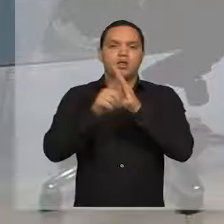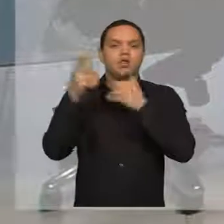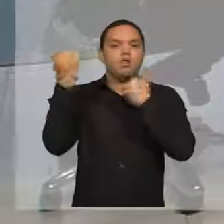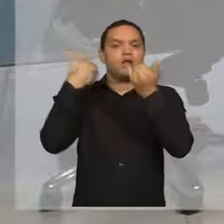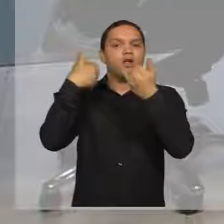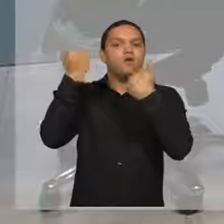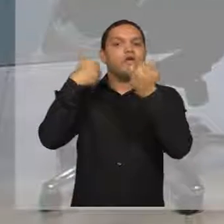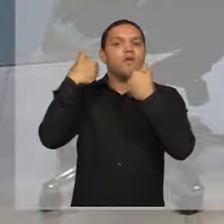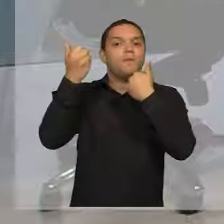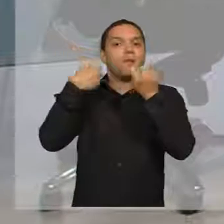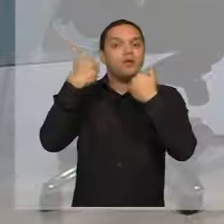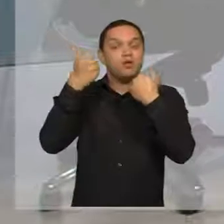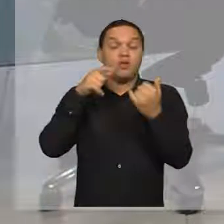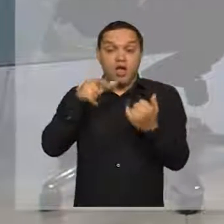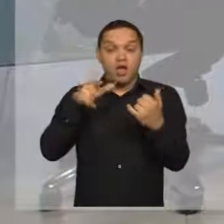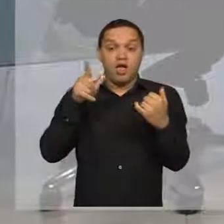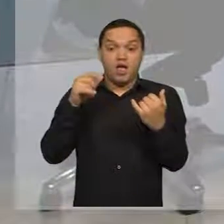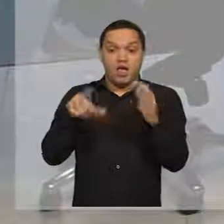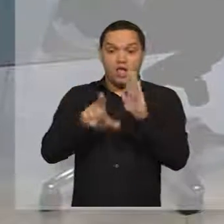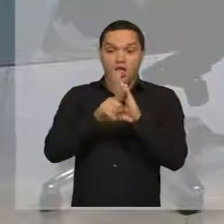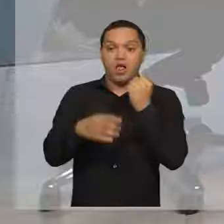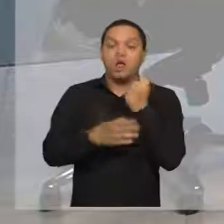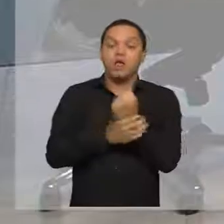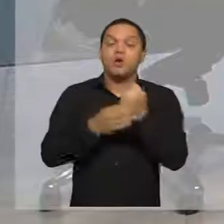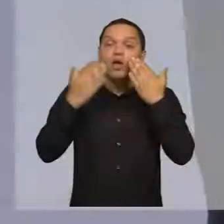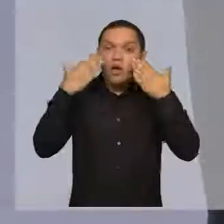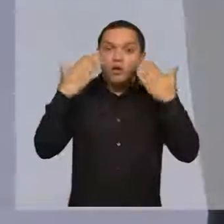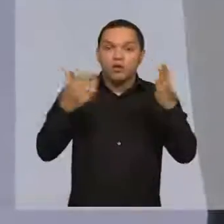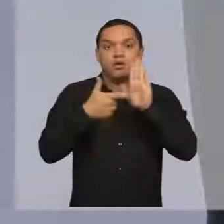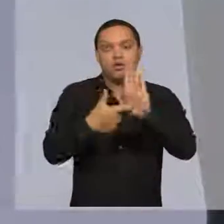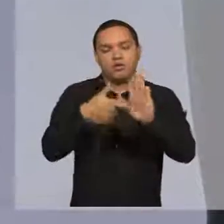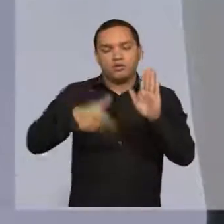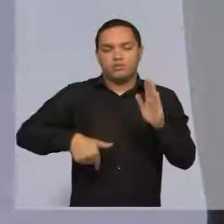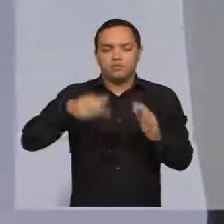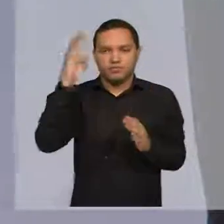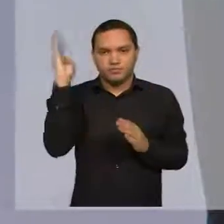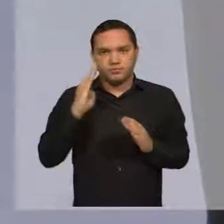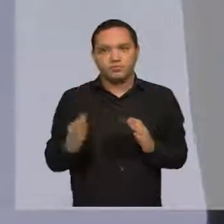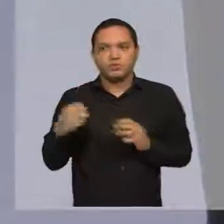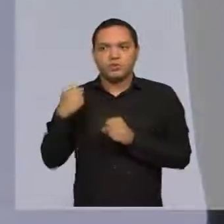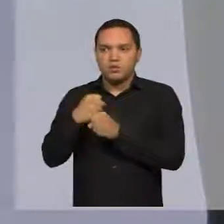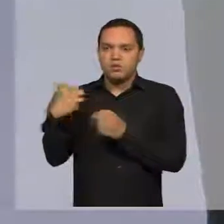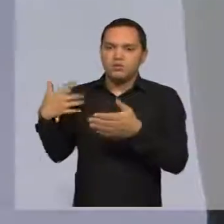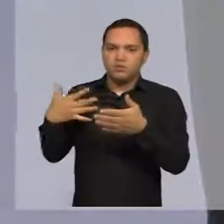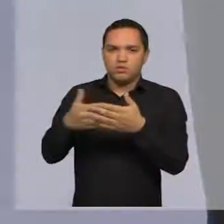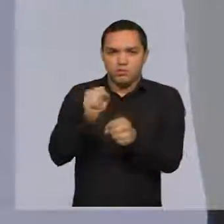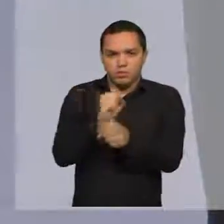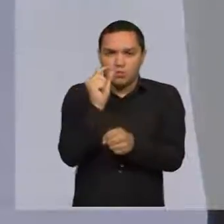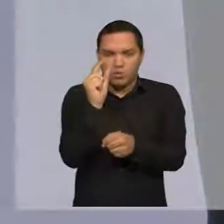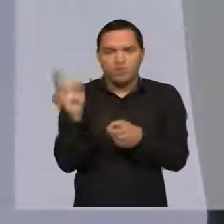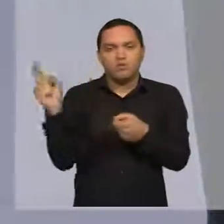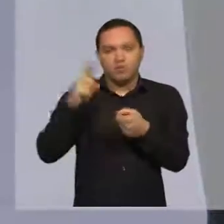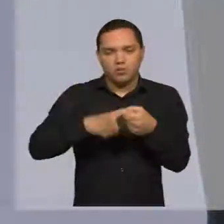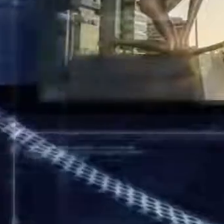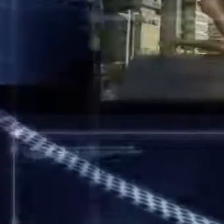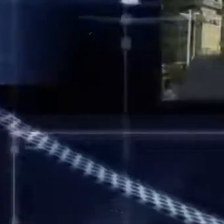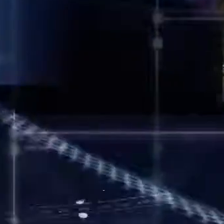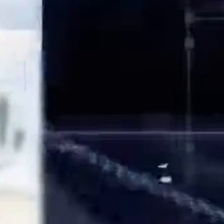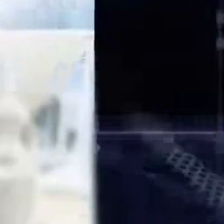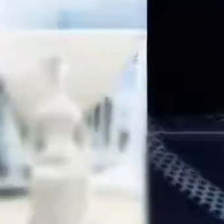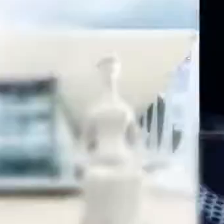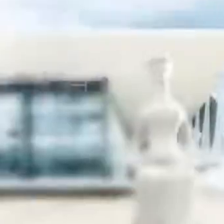Informação, que foi a lei que garantiu transparência ao Brasil nos últimos anos. Um instante só e a gente volta.